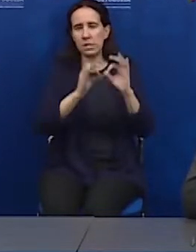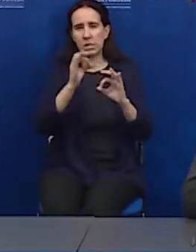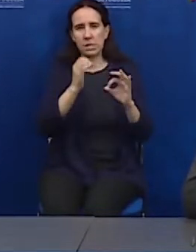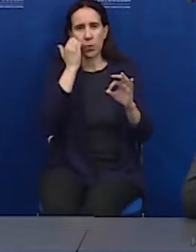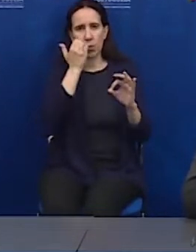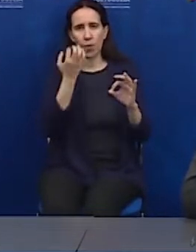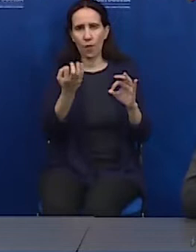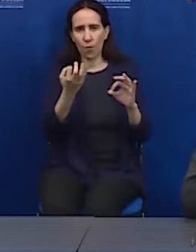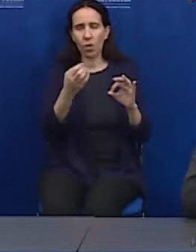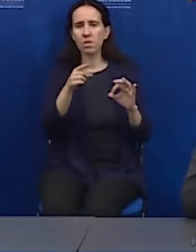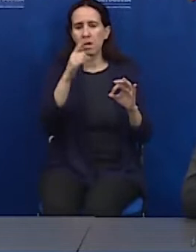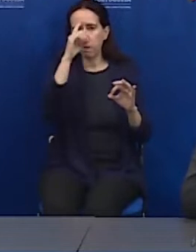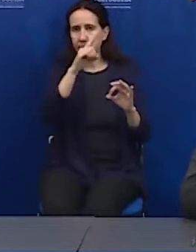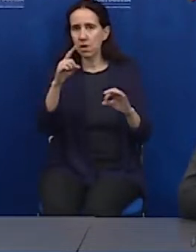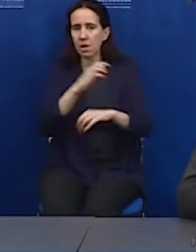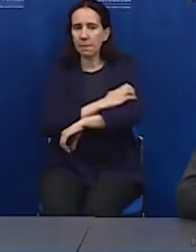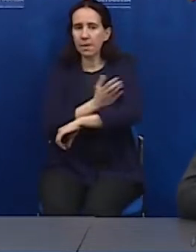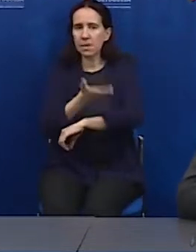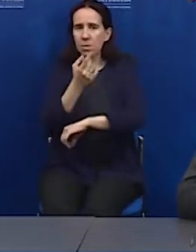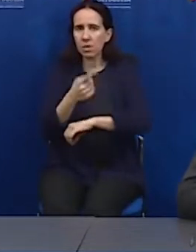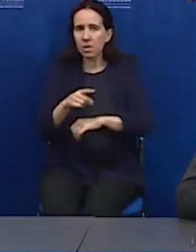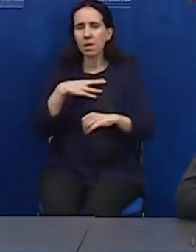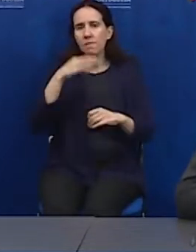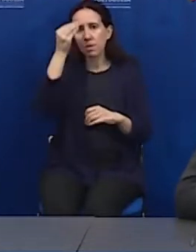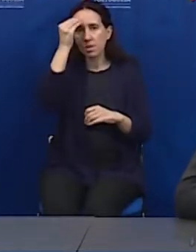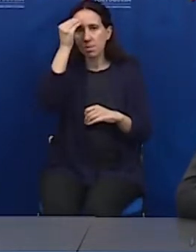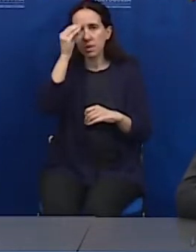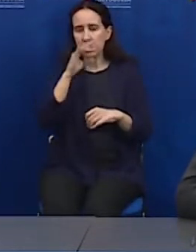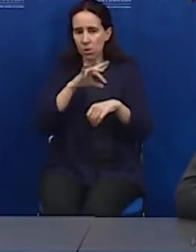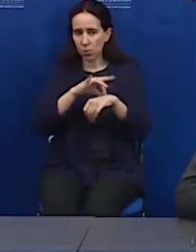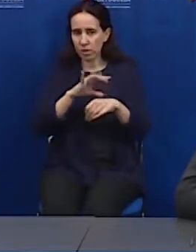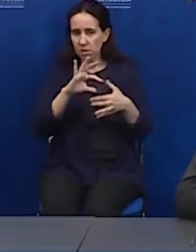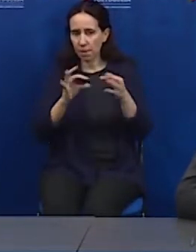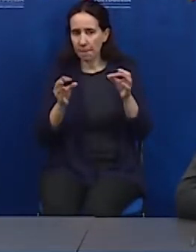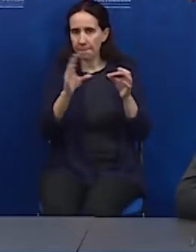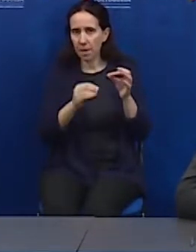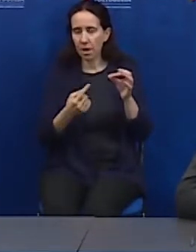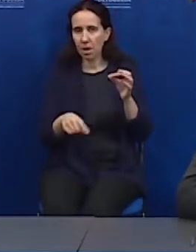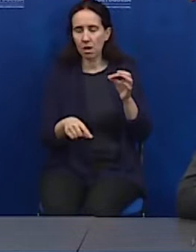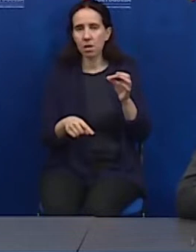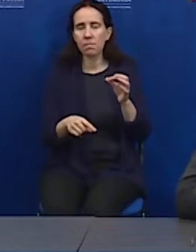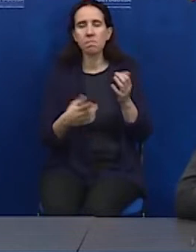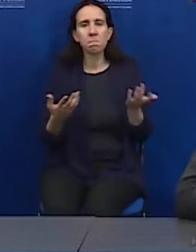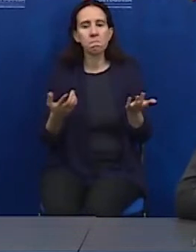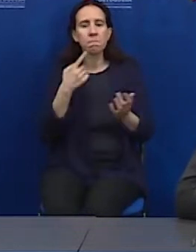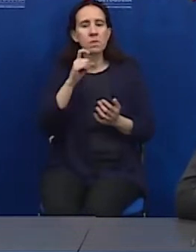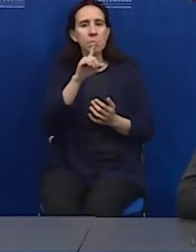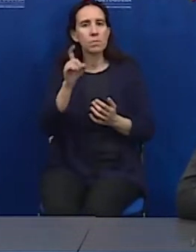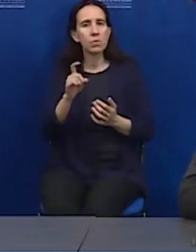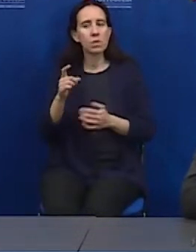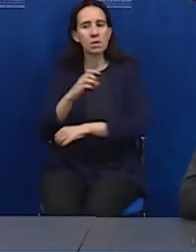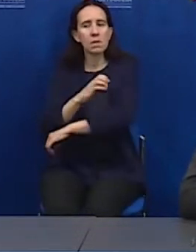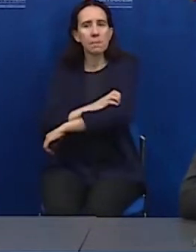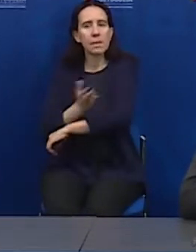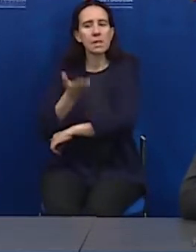que sabemos, tinha hipertensão. Queríamos saber se tem mais doenças associadas e relacionar a pergunta com os doentes de